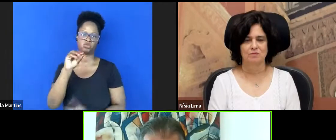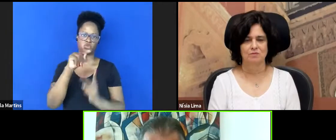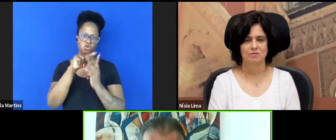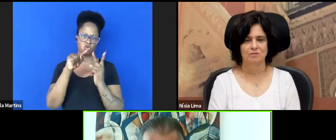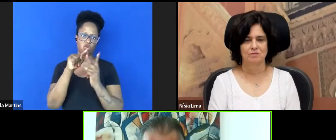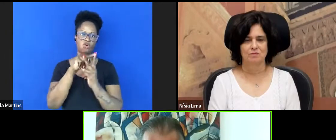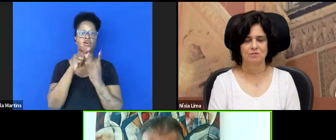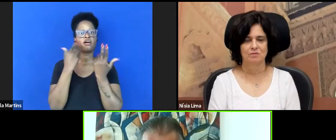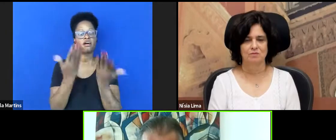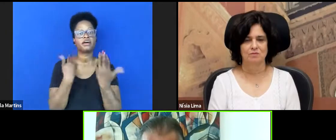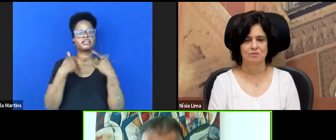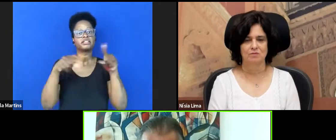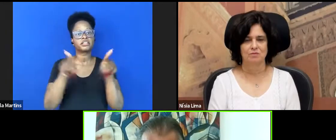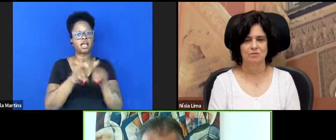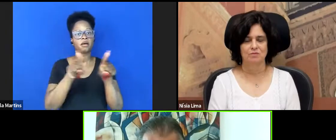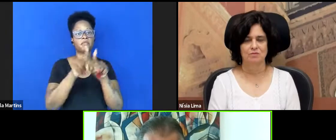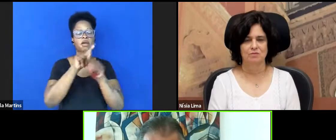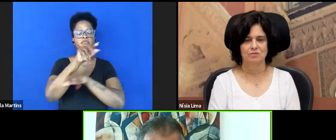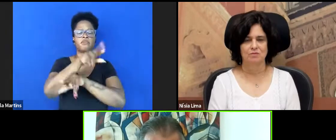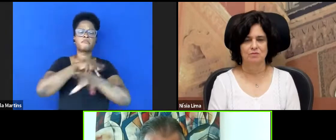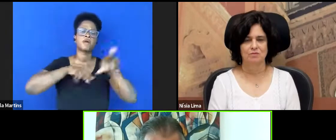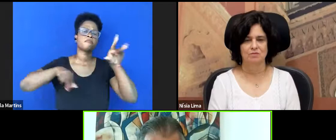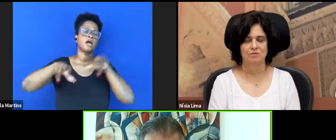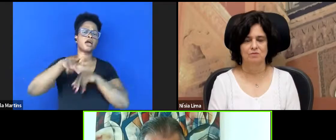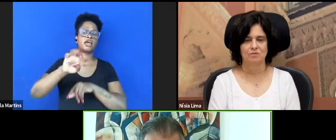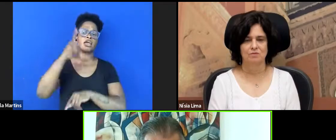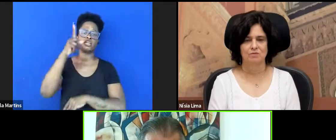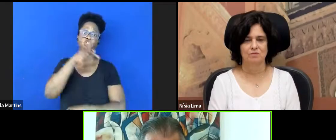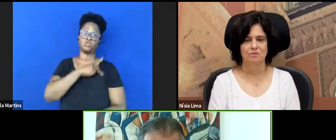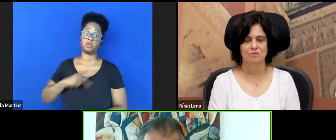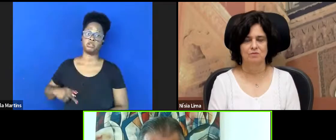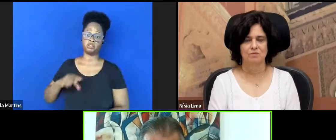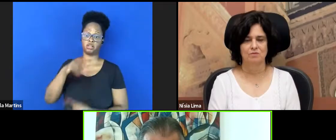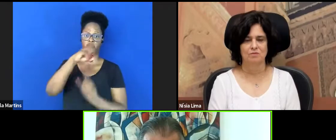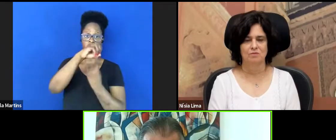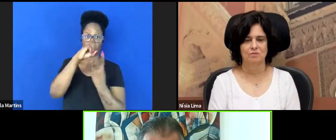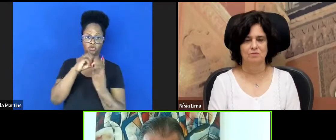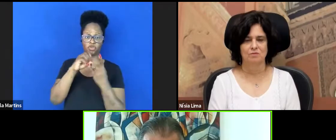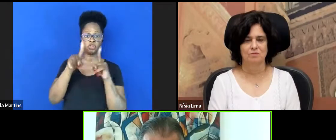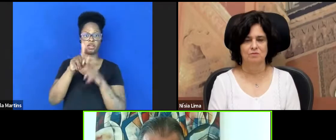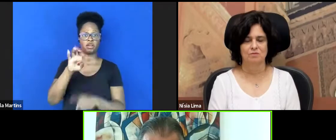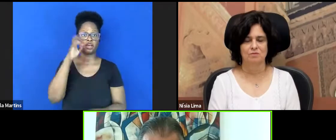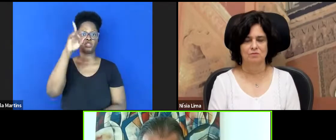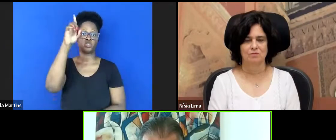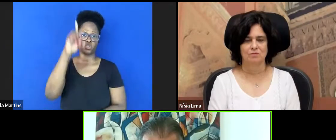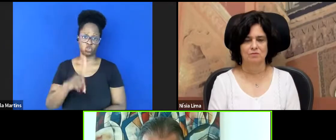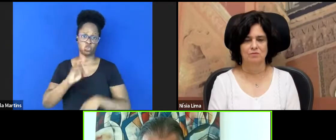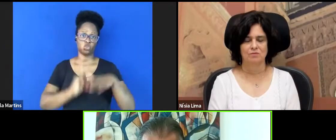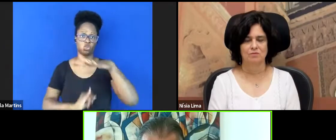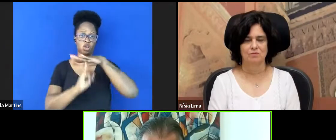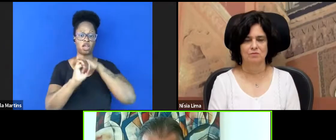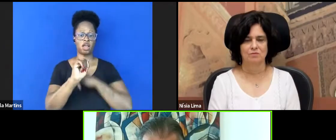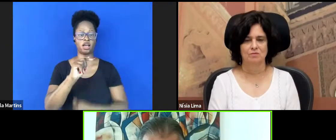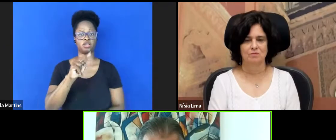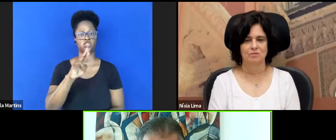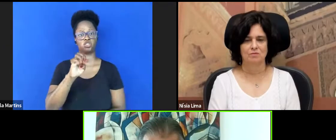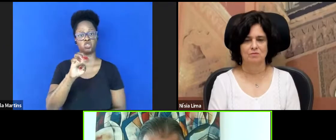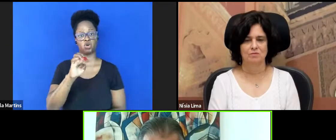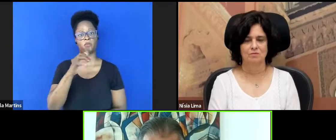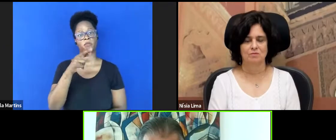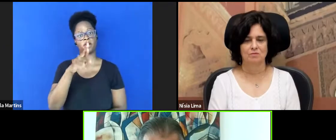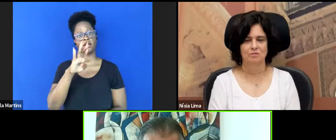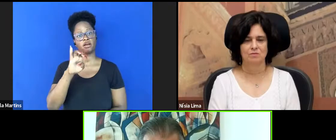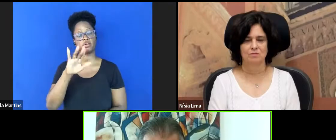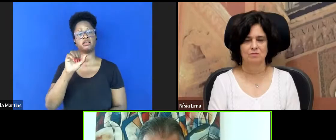Agradeço também aos vários ex-presidentes da Fiocruz, ex-diretores do Instituto João Magalhães e de unidades do